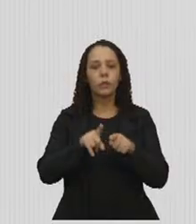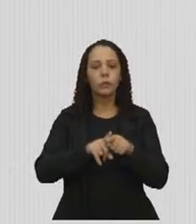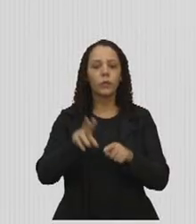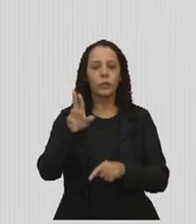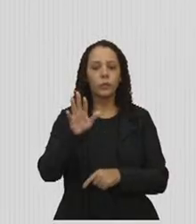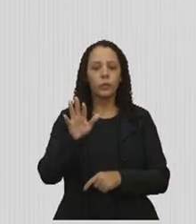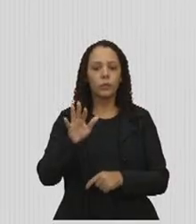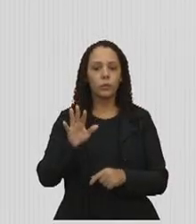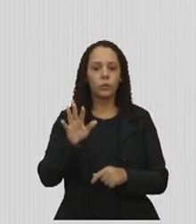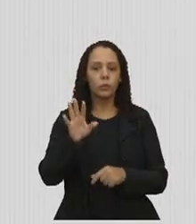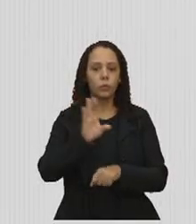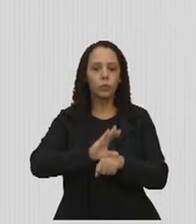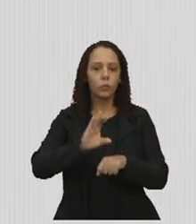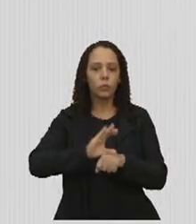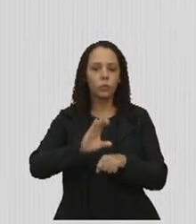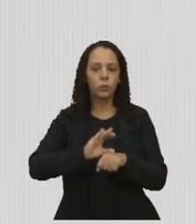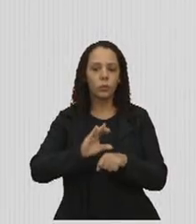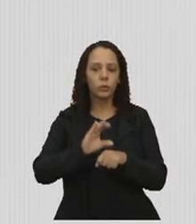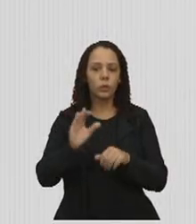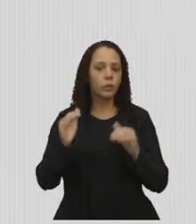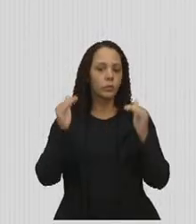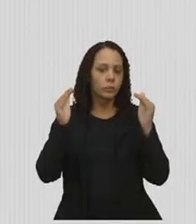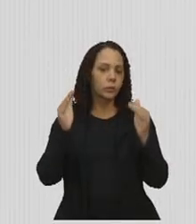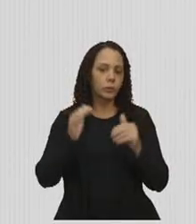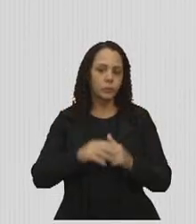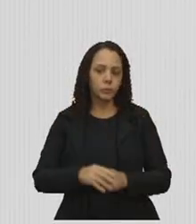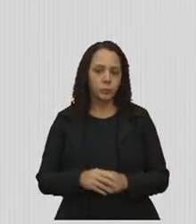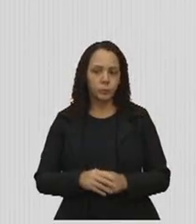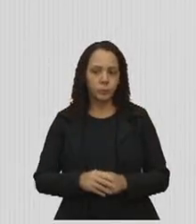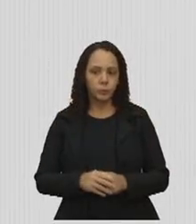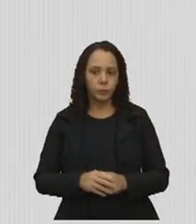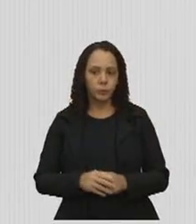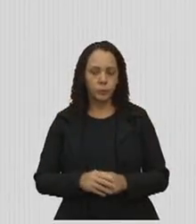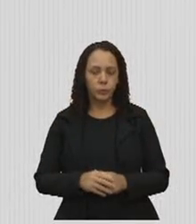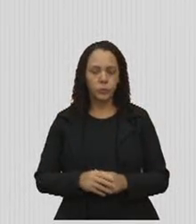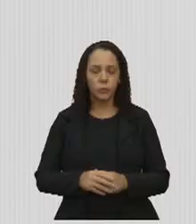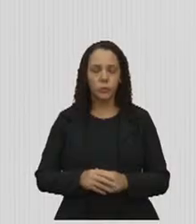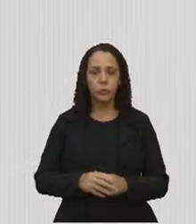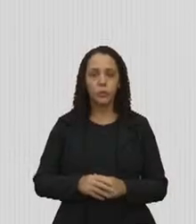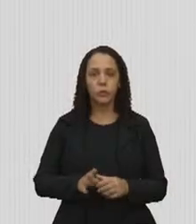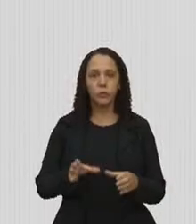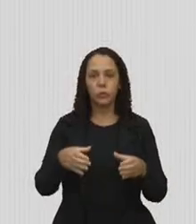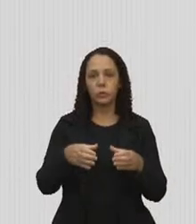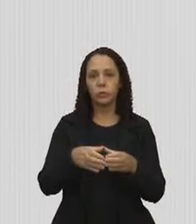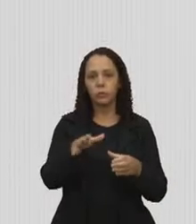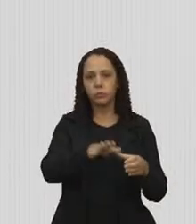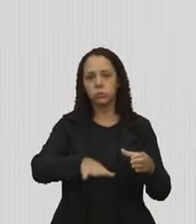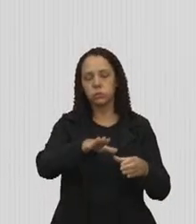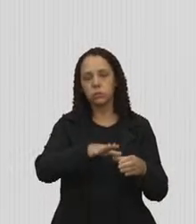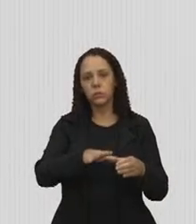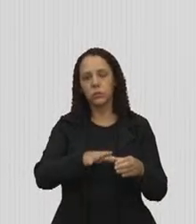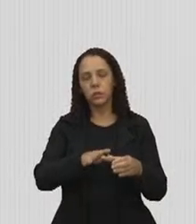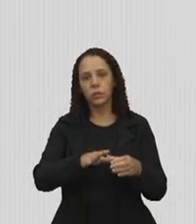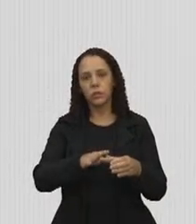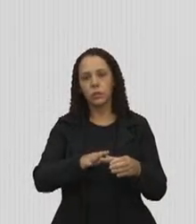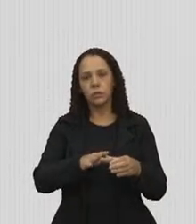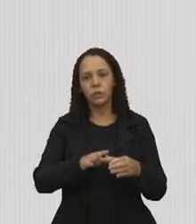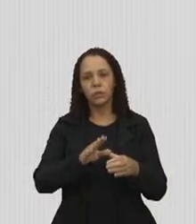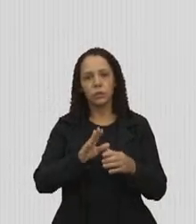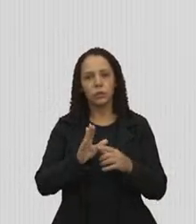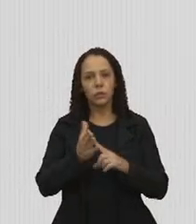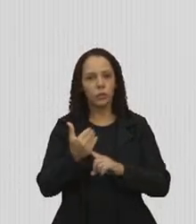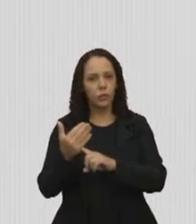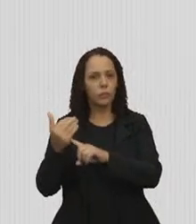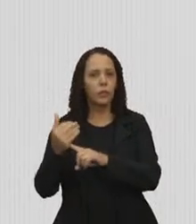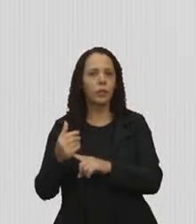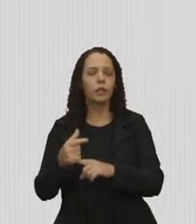já que a gente tem essa possibilidade. Então, o pessoal da informática, né, a área de informática ficou com ciência da